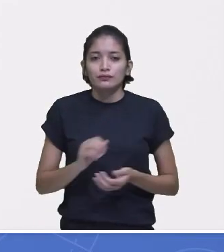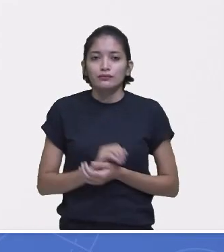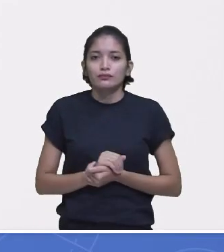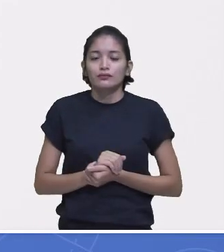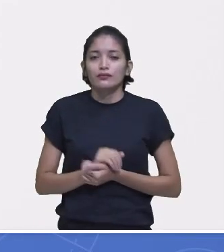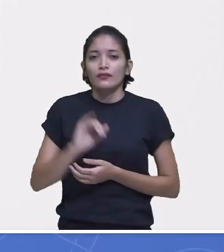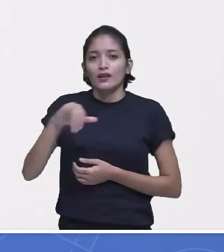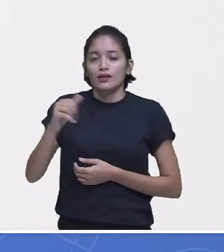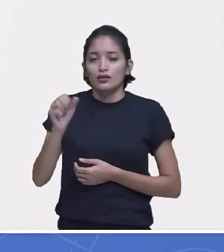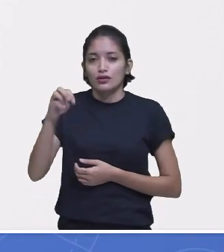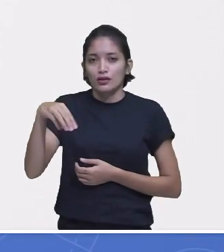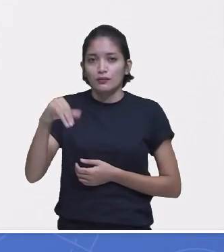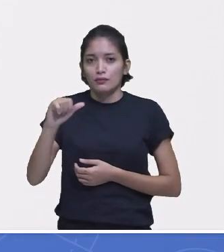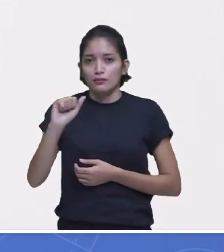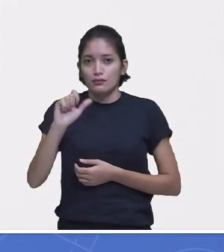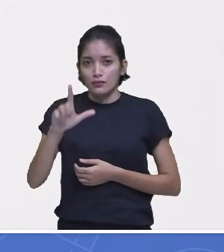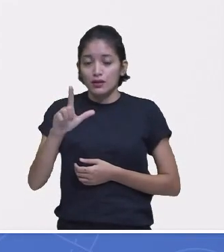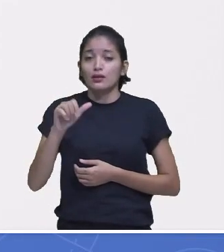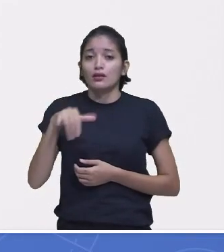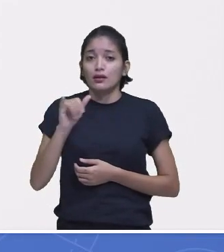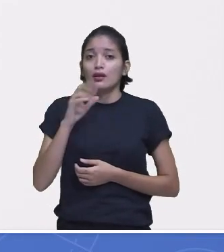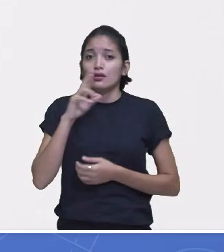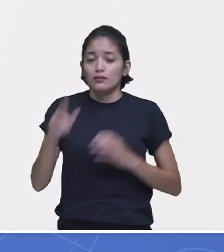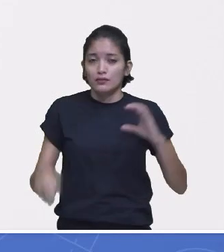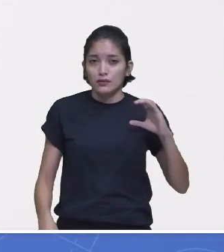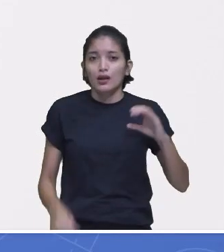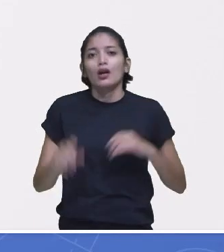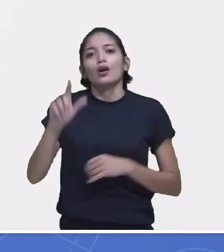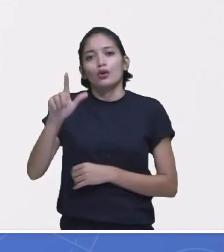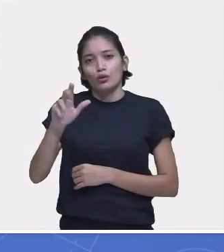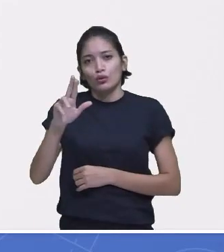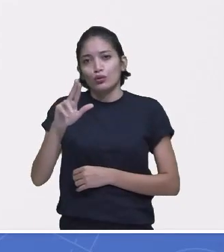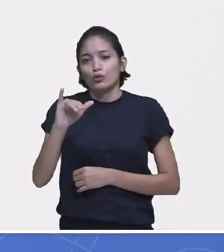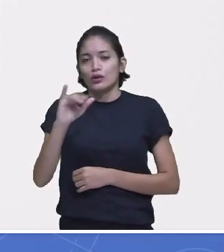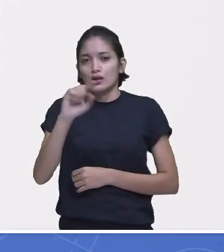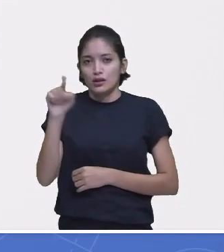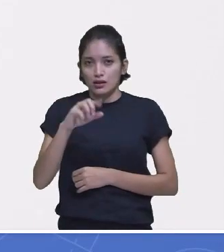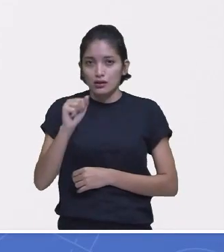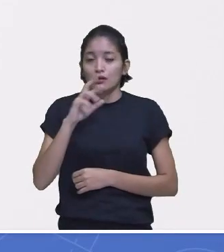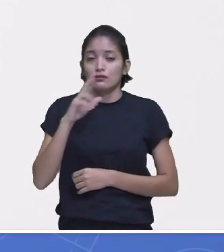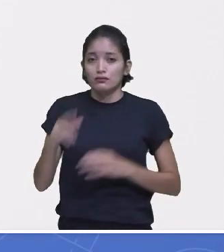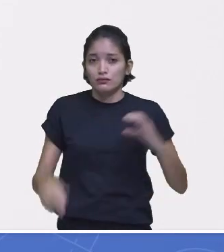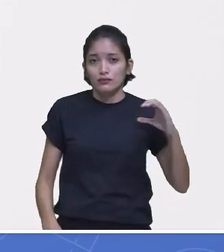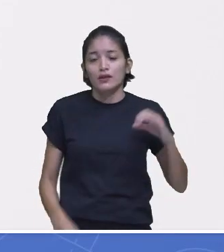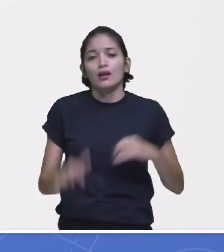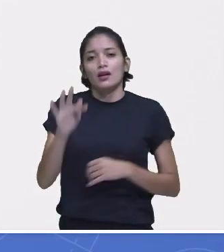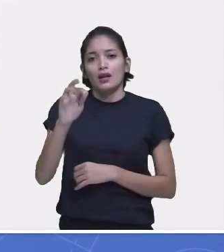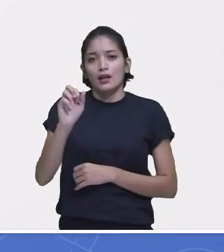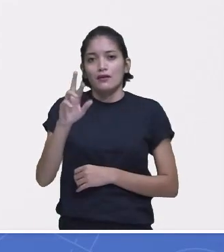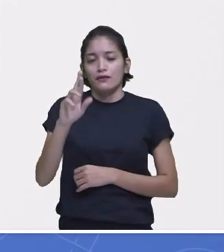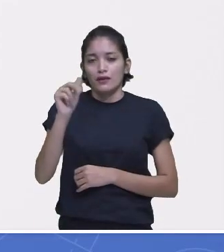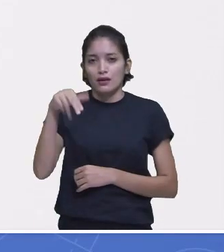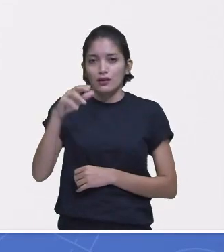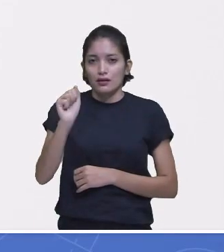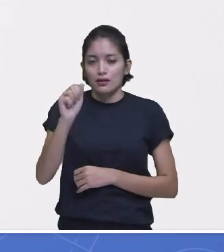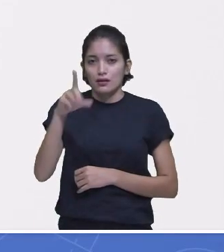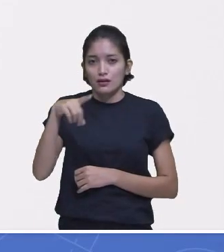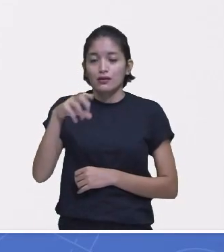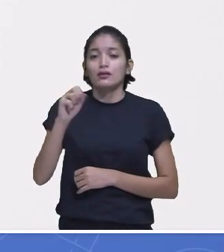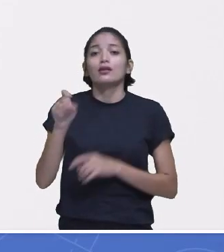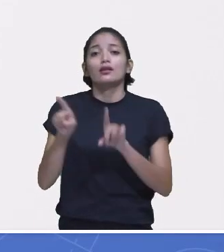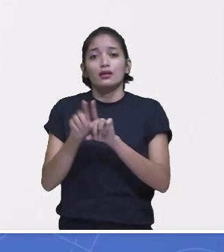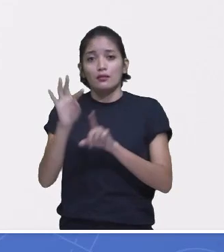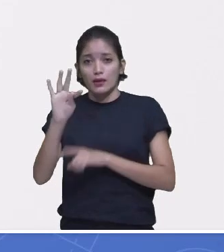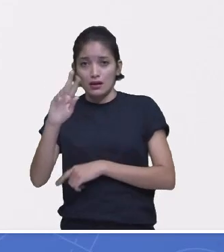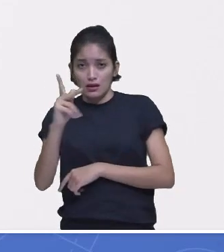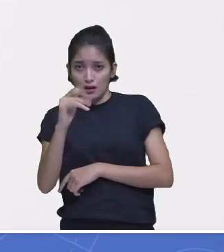Jamile, letra C. Luísa, letra C. Fernanda também respondeu a letra C. E a Thaís também a mesma